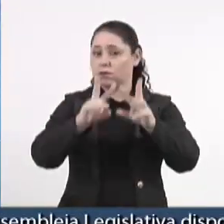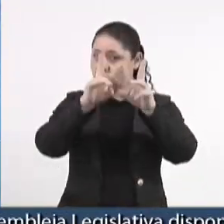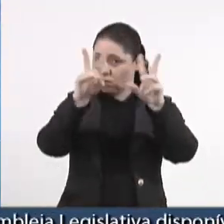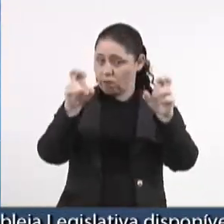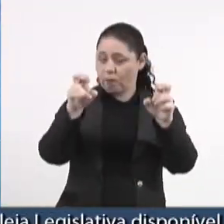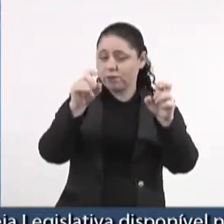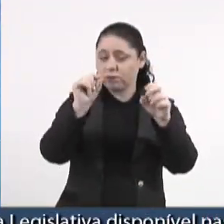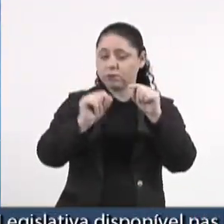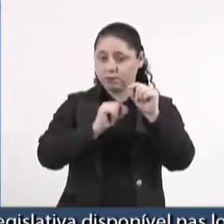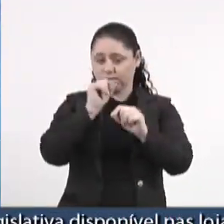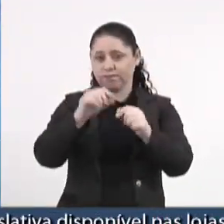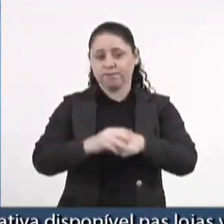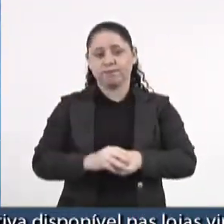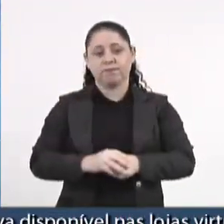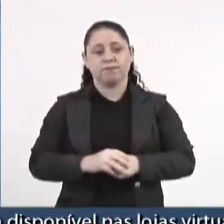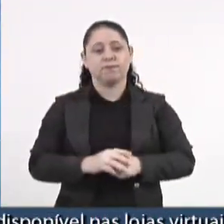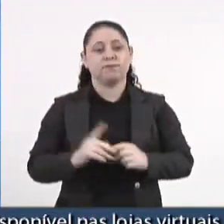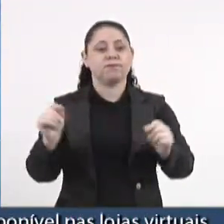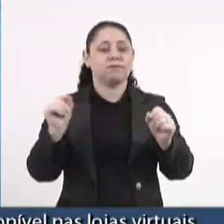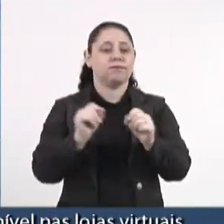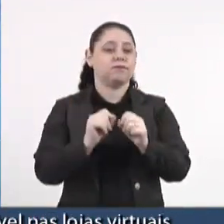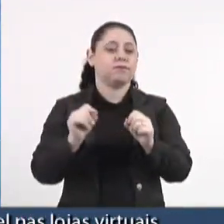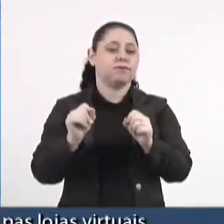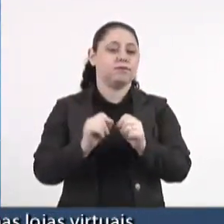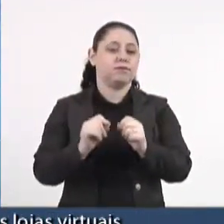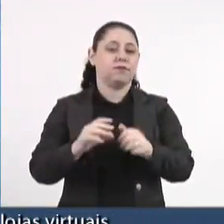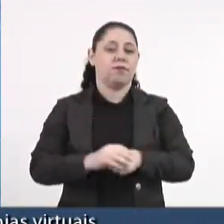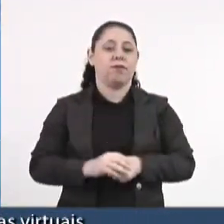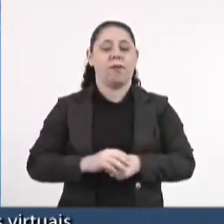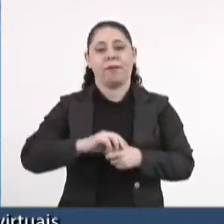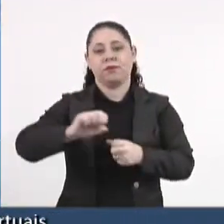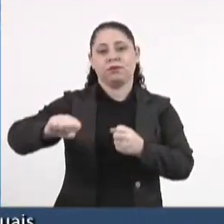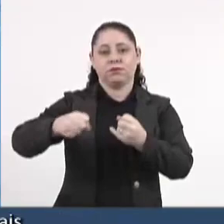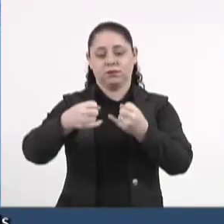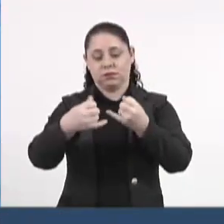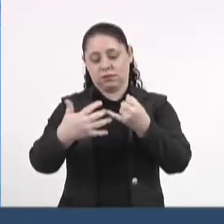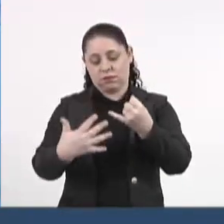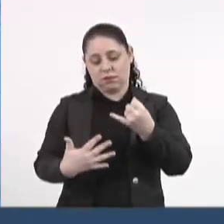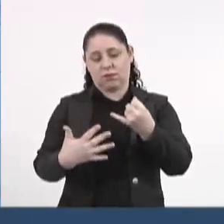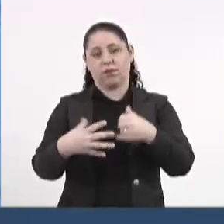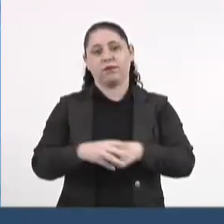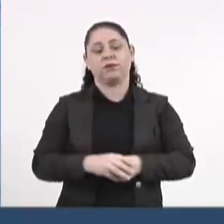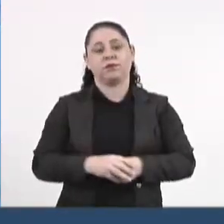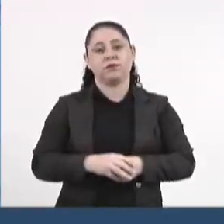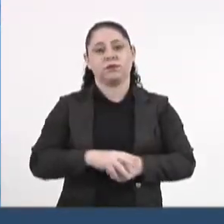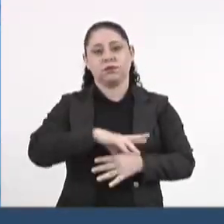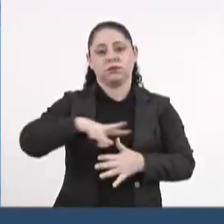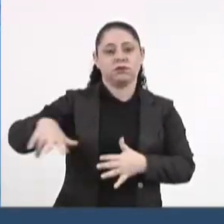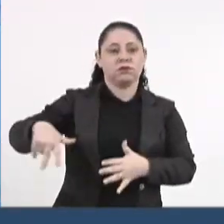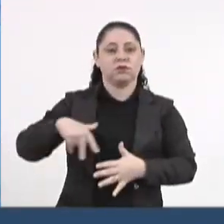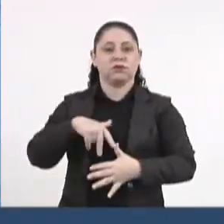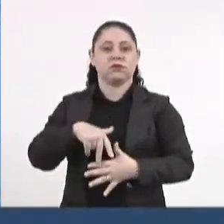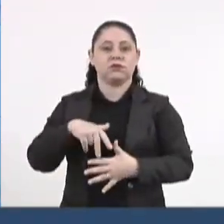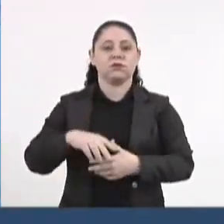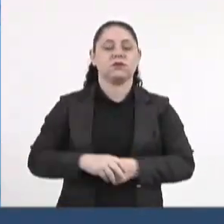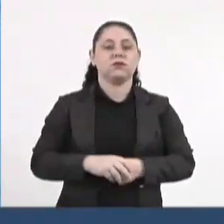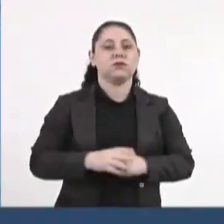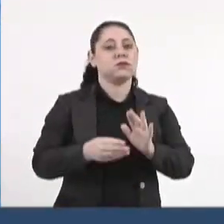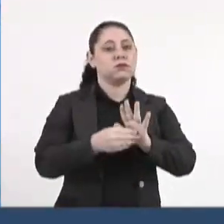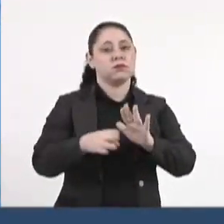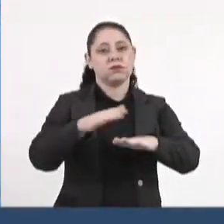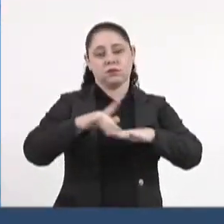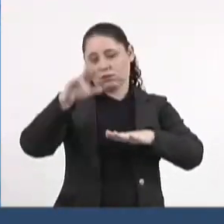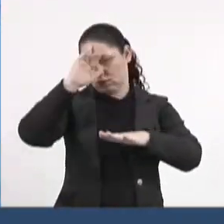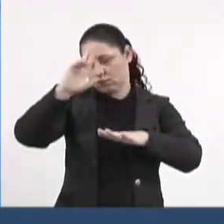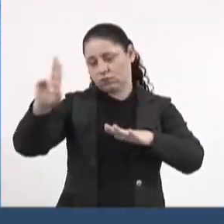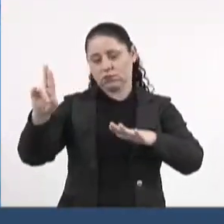senhor presidente, eu farei uma justificativa em tribuna. Indico à mesa